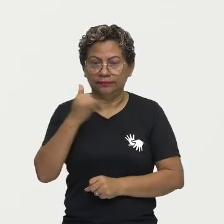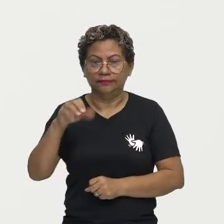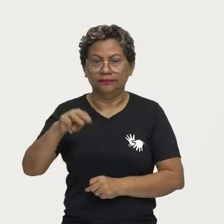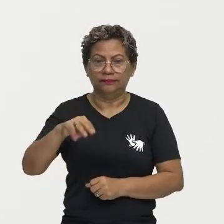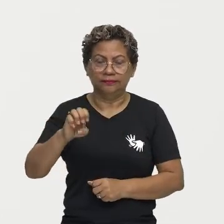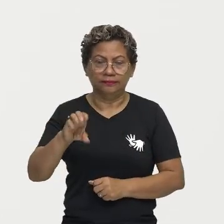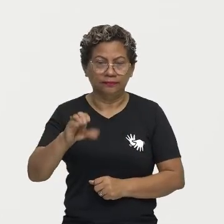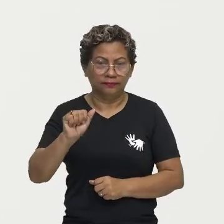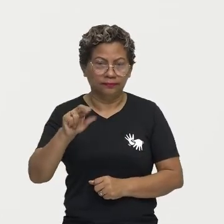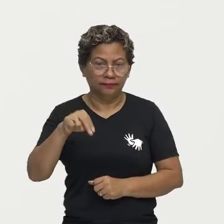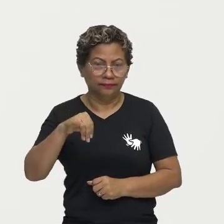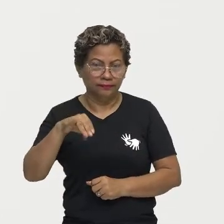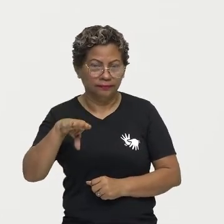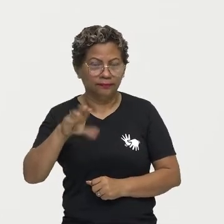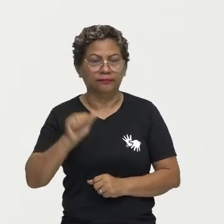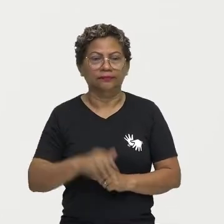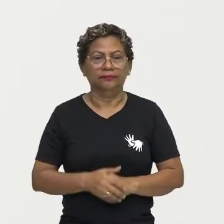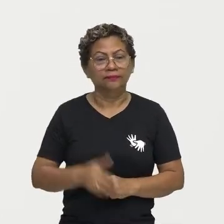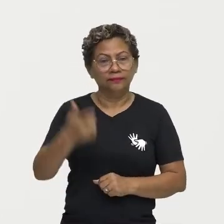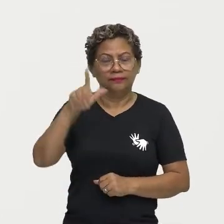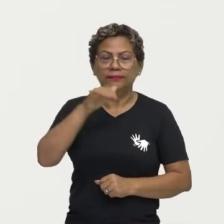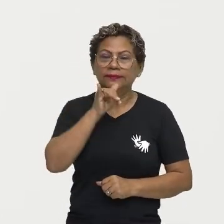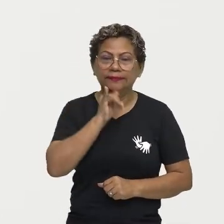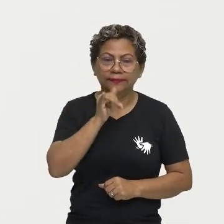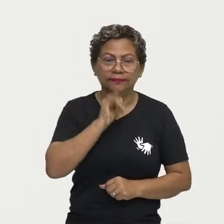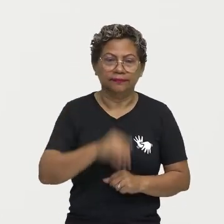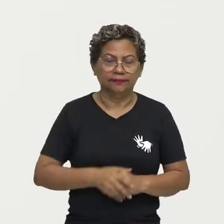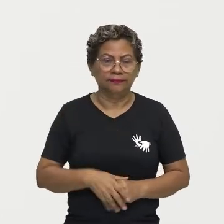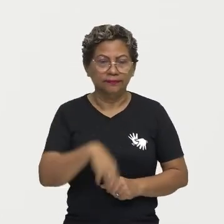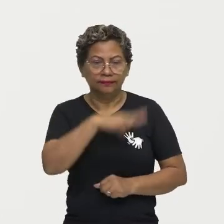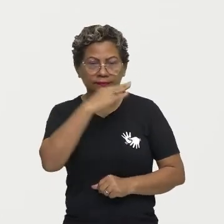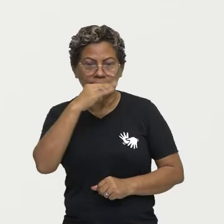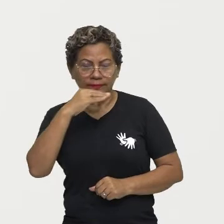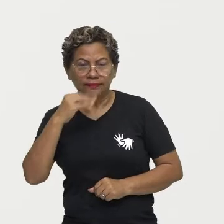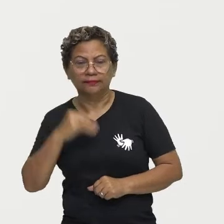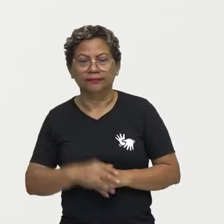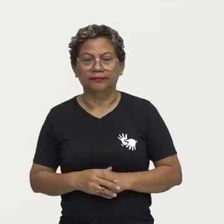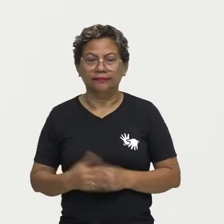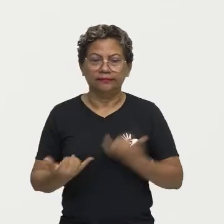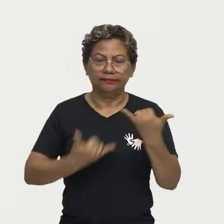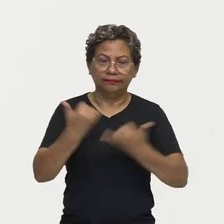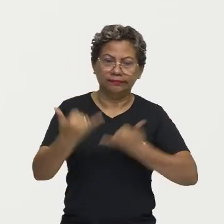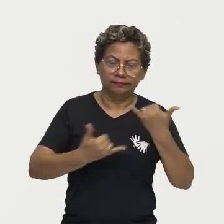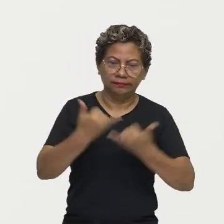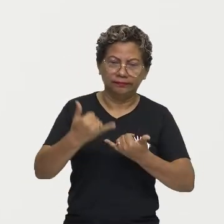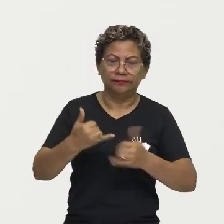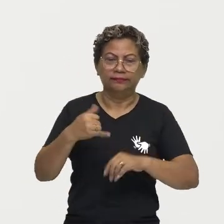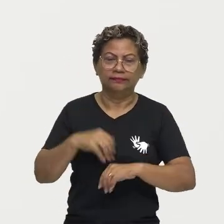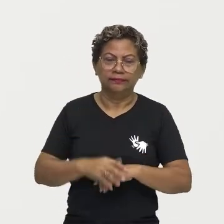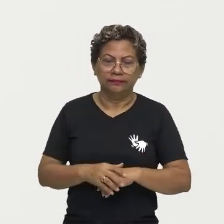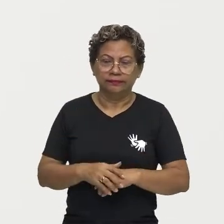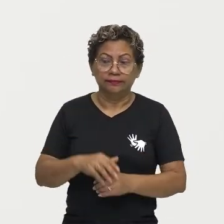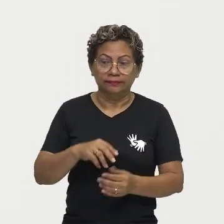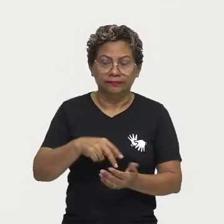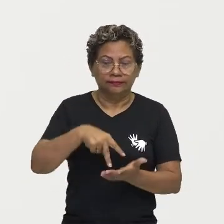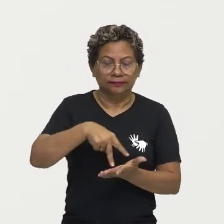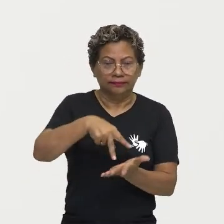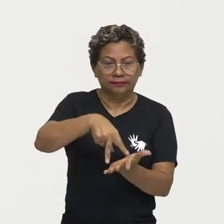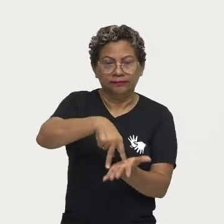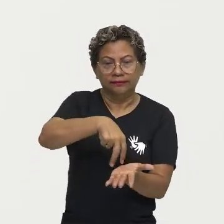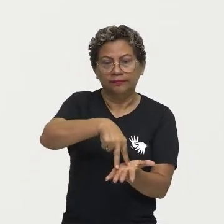outro exemplo, né? A pessoa brincando de skate aqui numa rampa, né? Antes de descer a rampa aqui no início, ela só tem energia